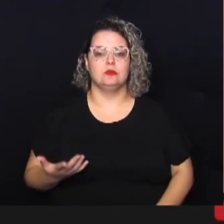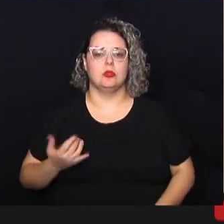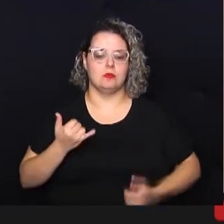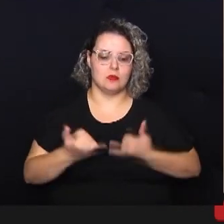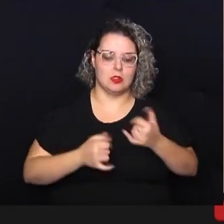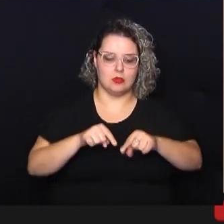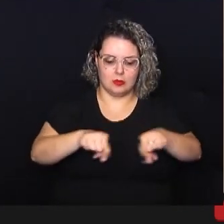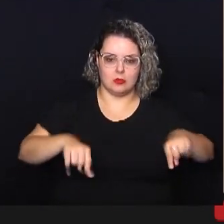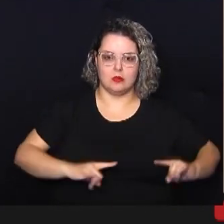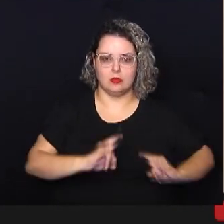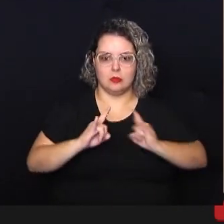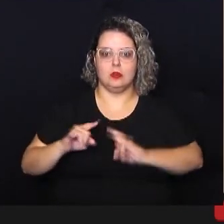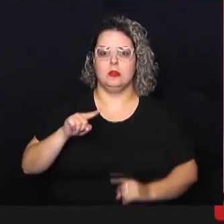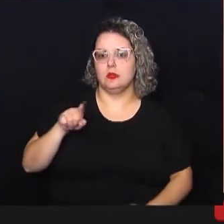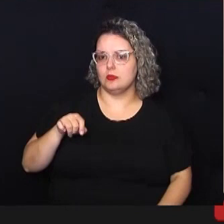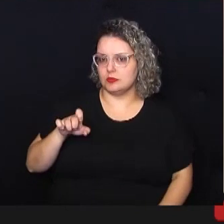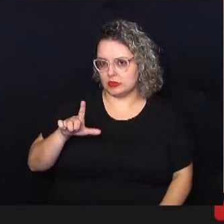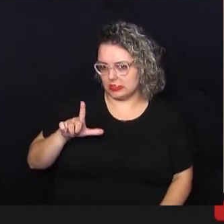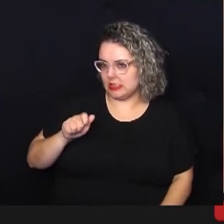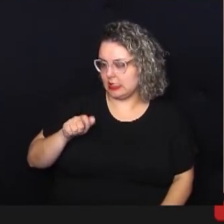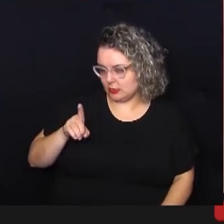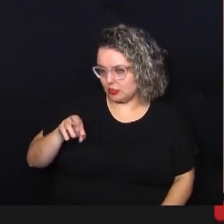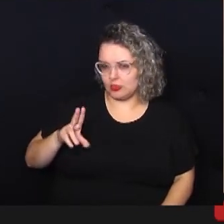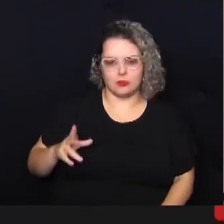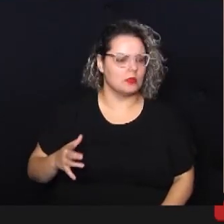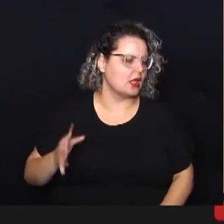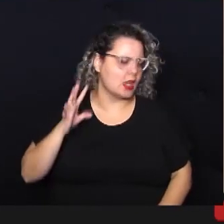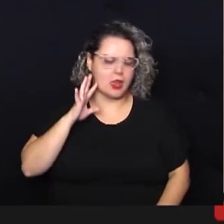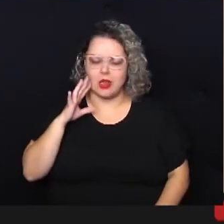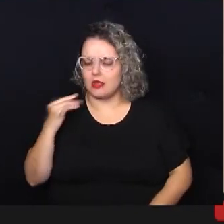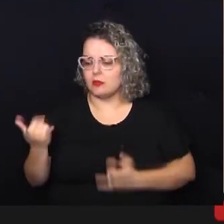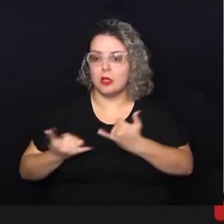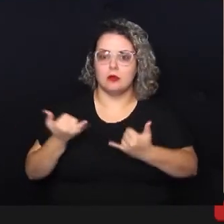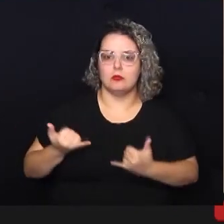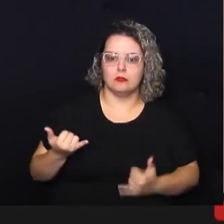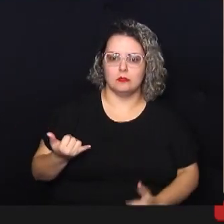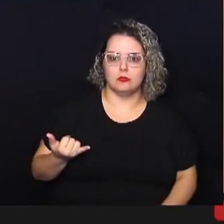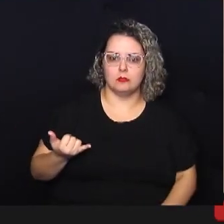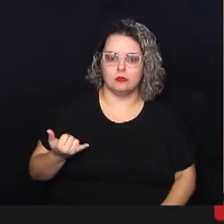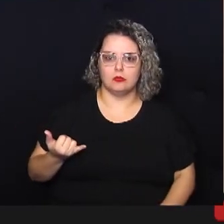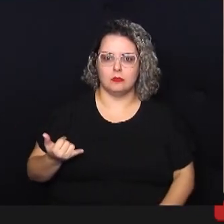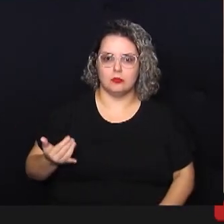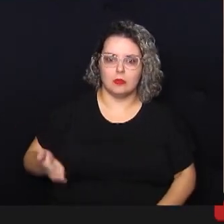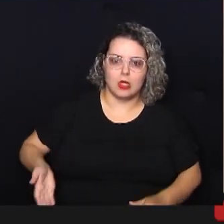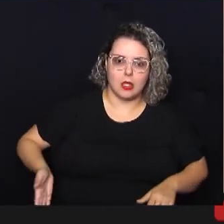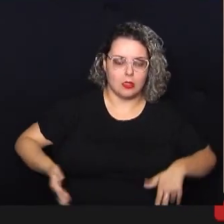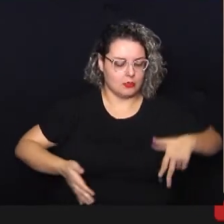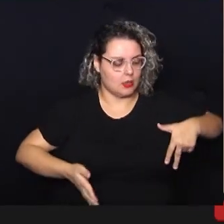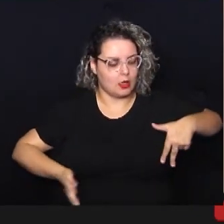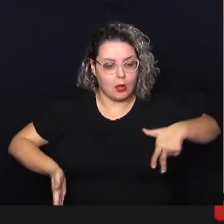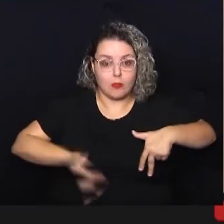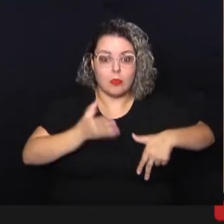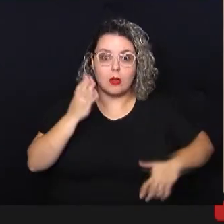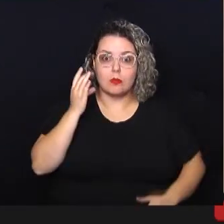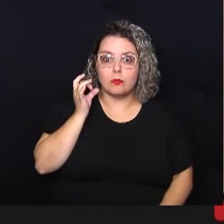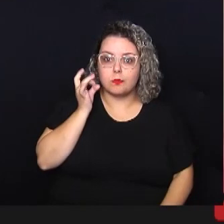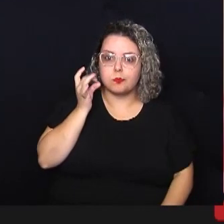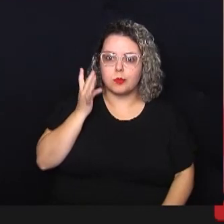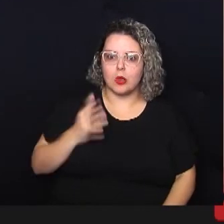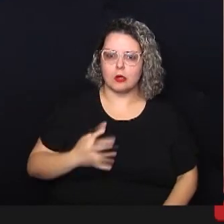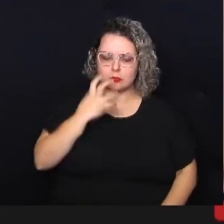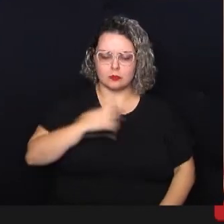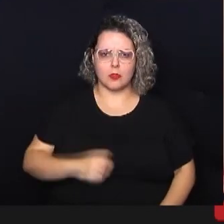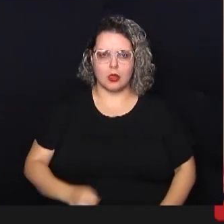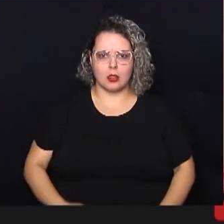e tem um zelador que ele ama de paixão. Ele é muito legal, eles estavam brincando, ele deu um tapa no bumbum dele. Ele tinha 2 anos, ele fechou a